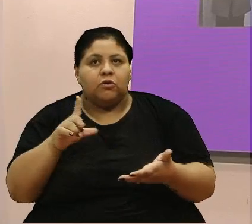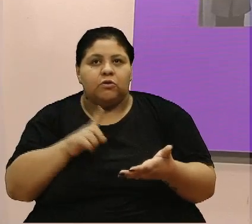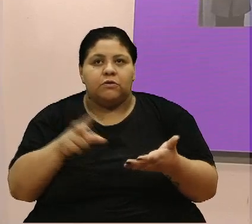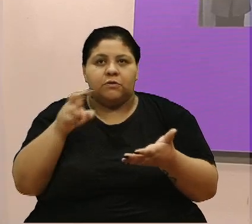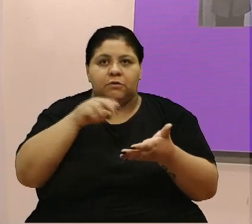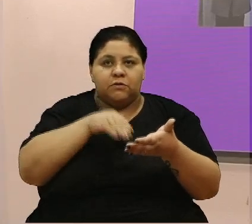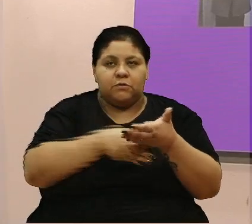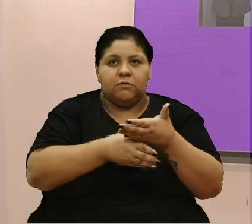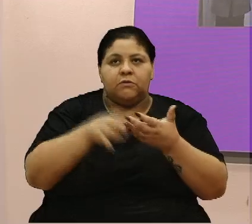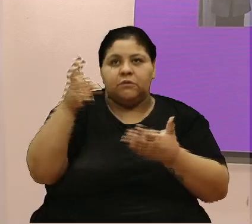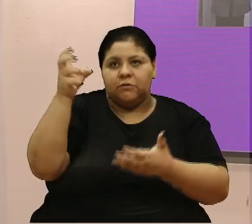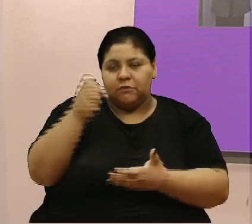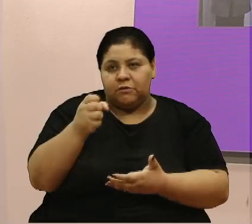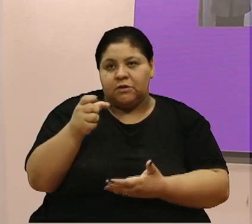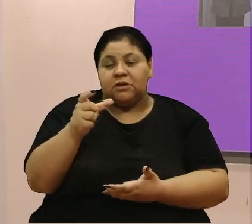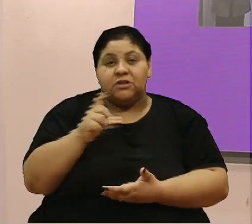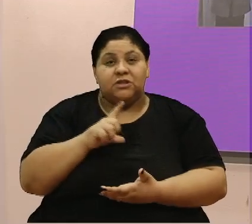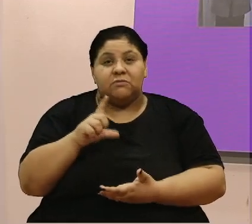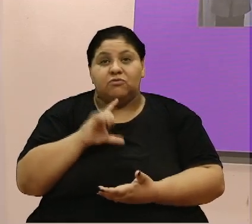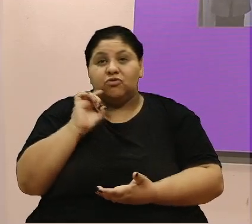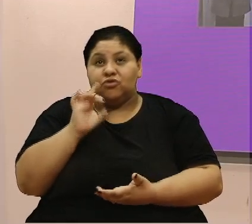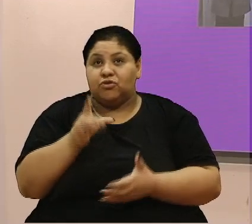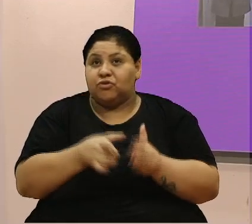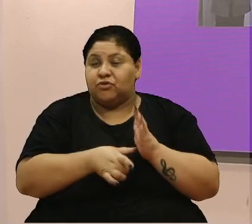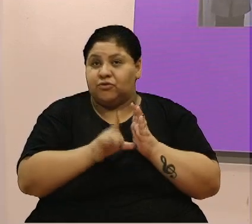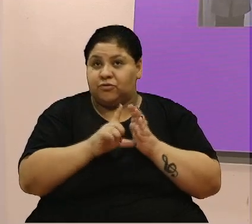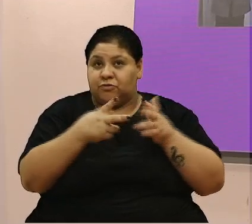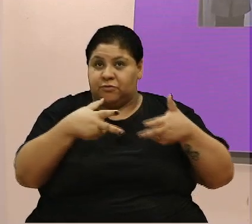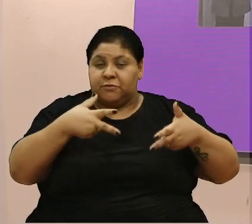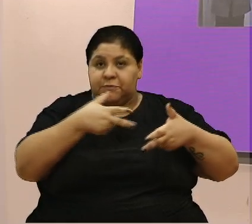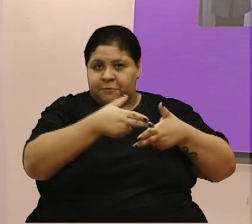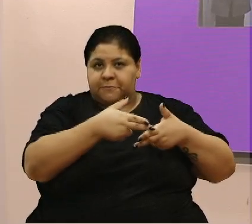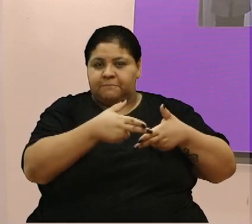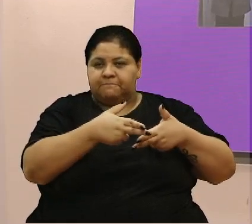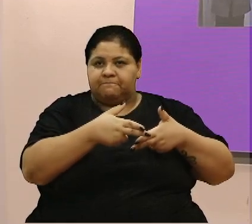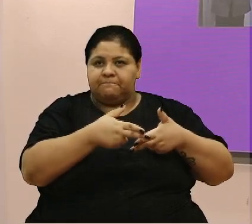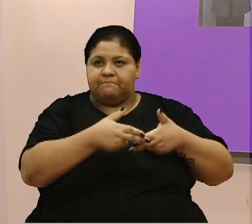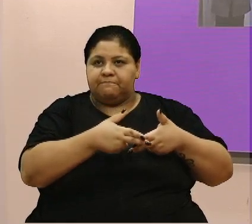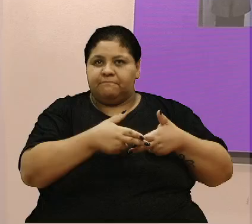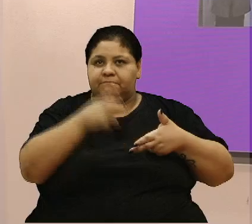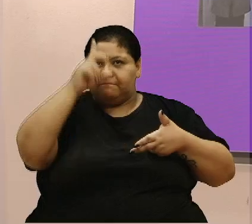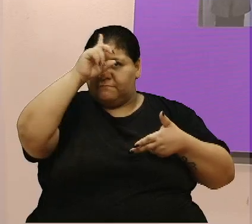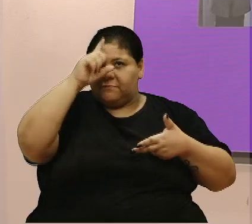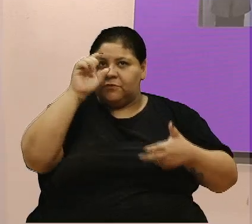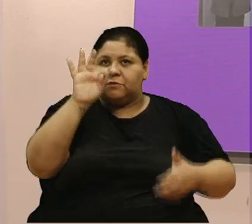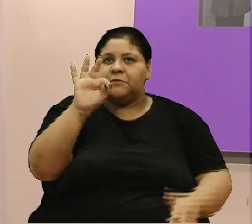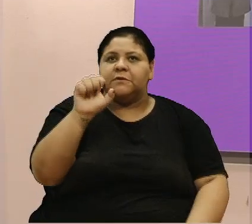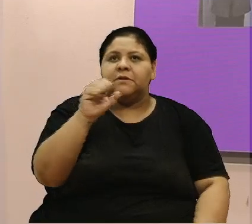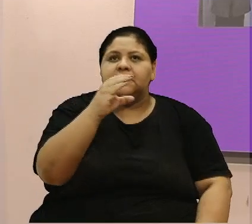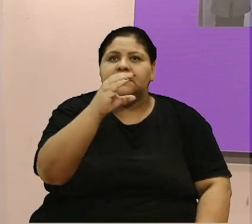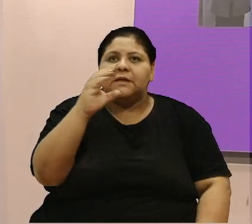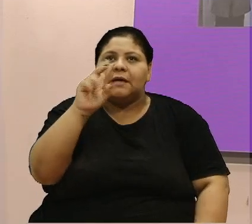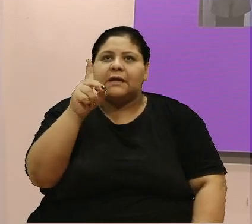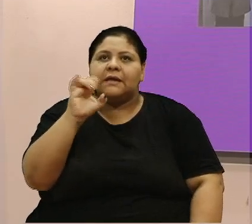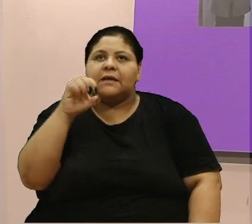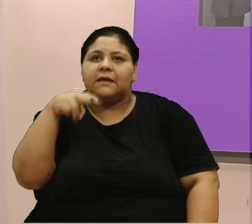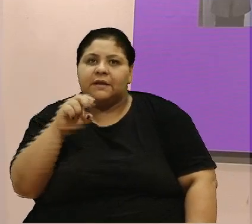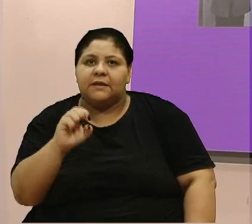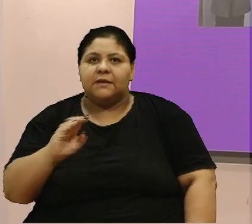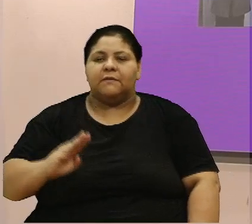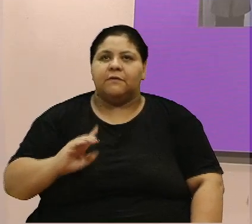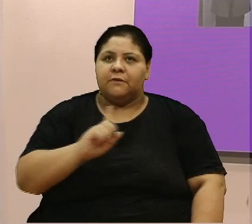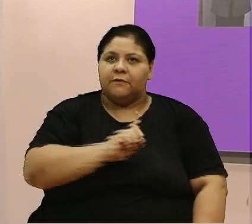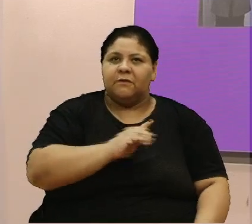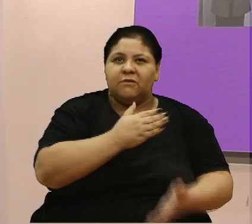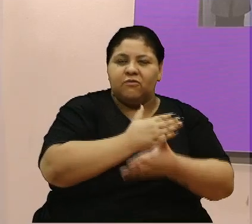leite, até então nós tínhamos apenas, antes da inauguração do nosso, banco de leite no Hospital Taquini, em Bento Gonçalves, a partir de